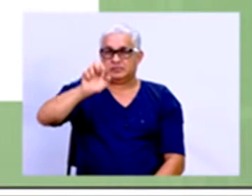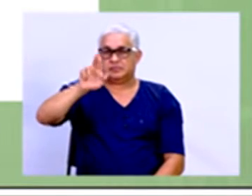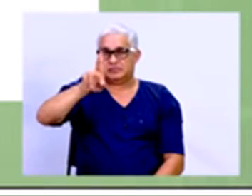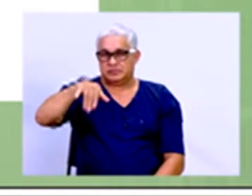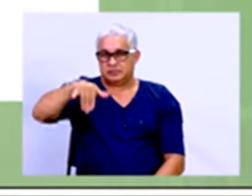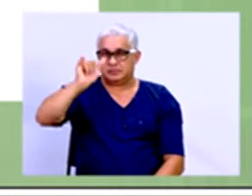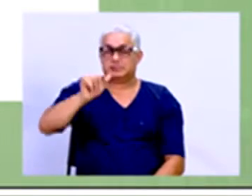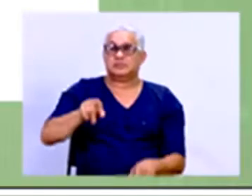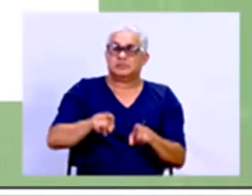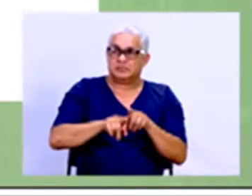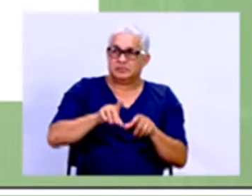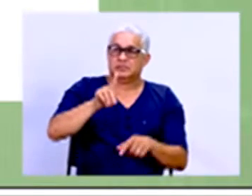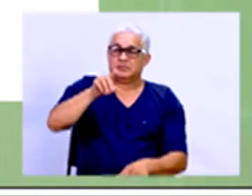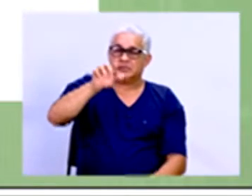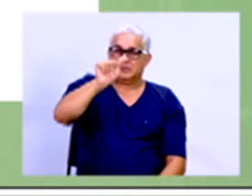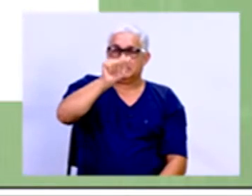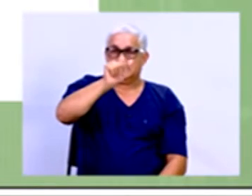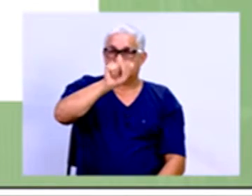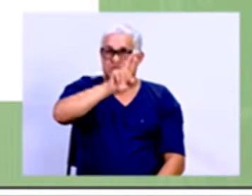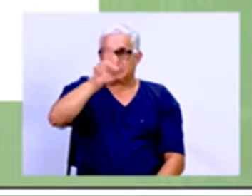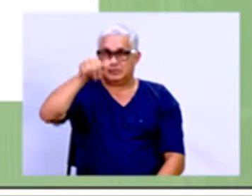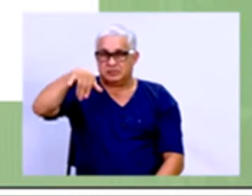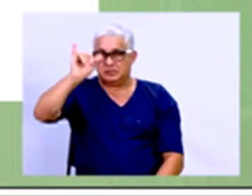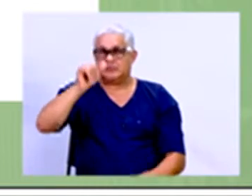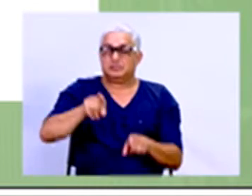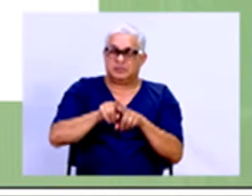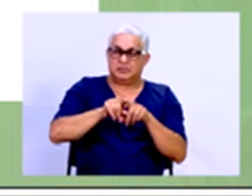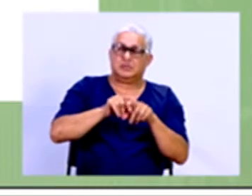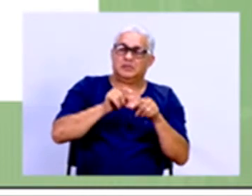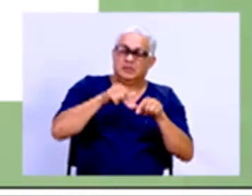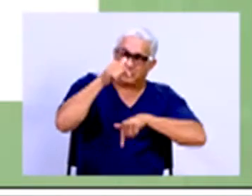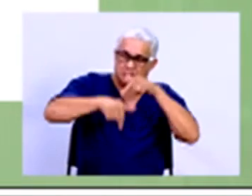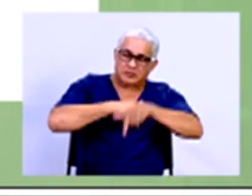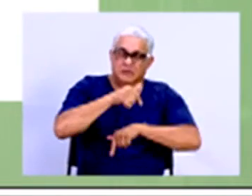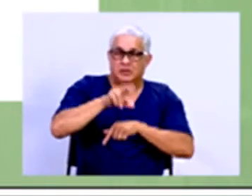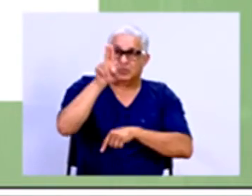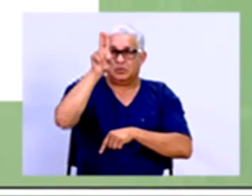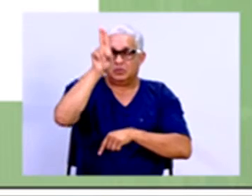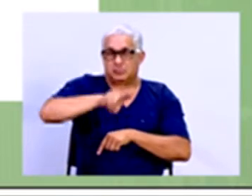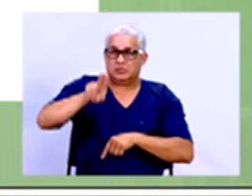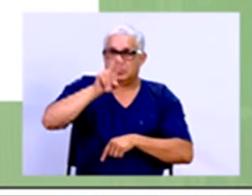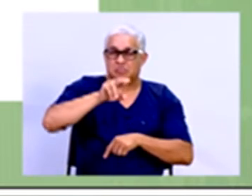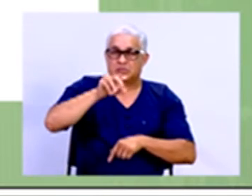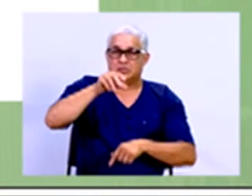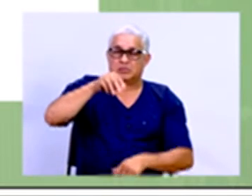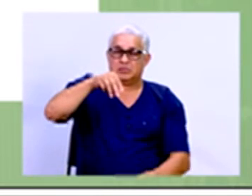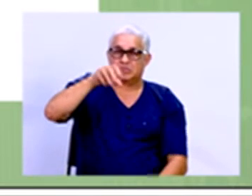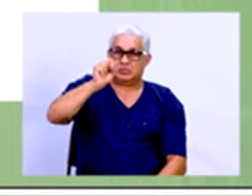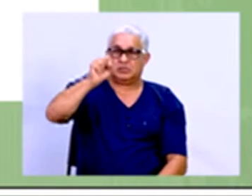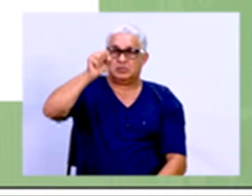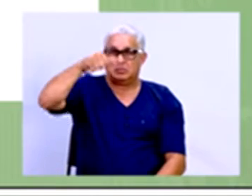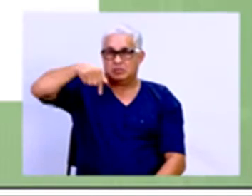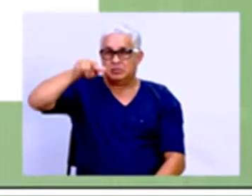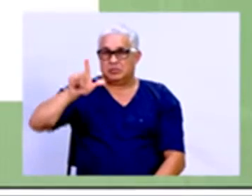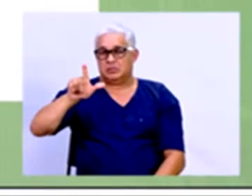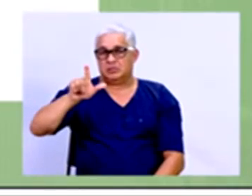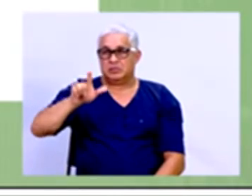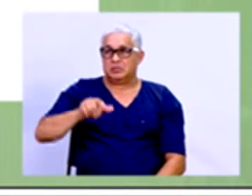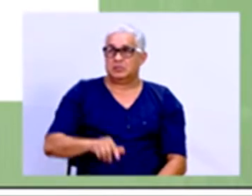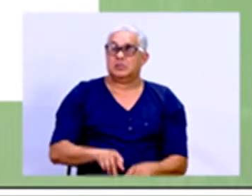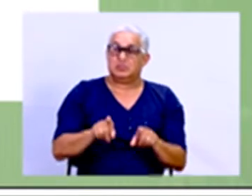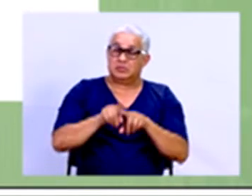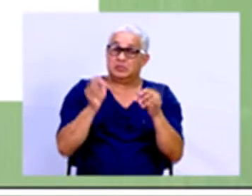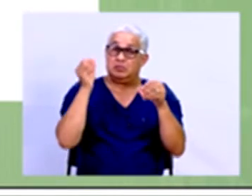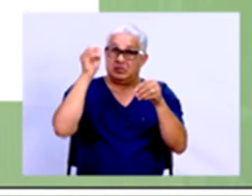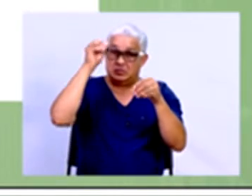trazidos em formato de array, certo? E para executar isso eu uso MySQL fecha source. Armazeno numa variável chamada